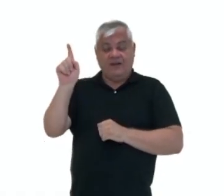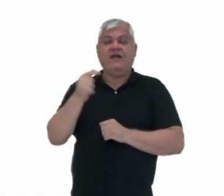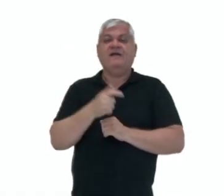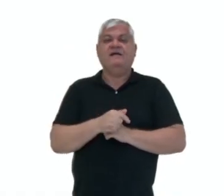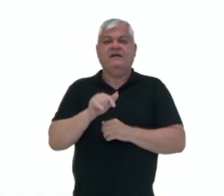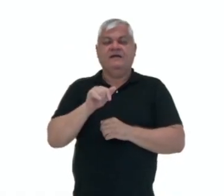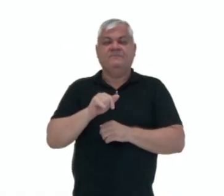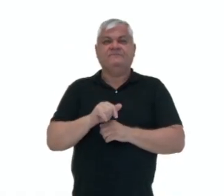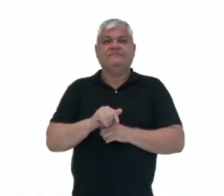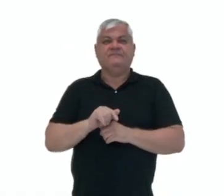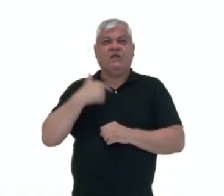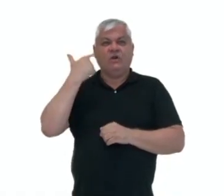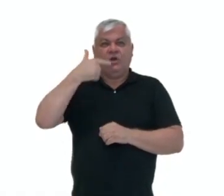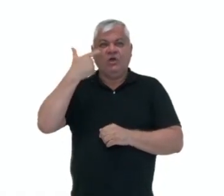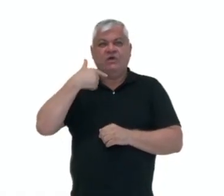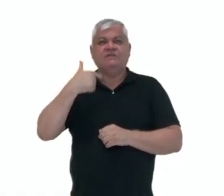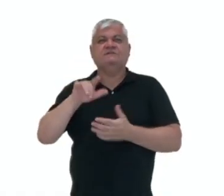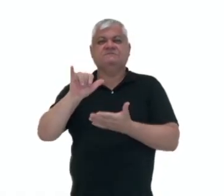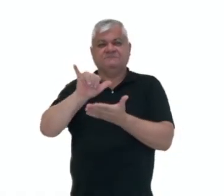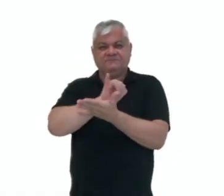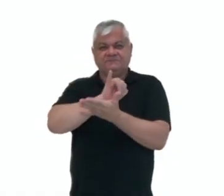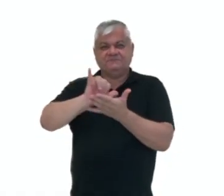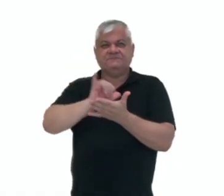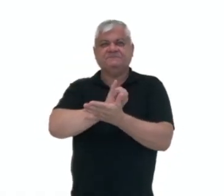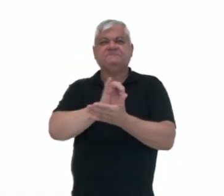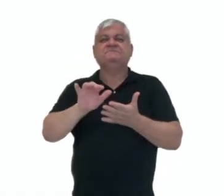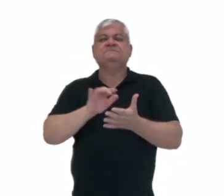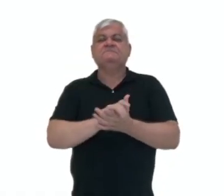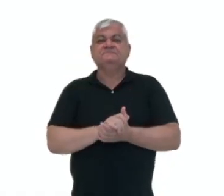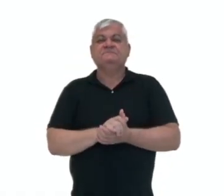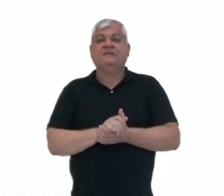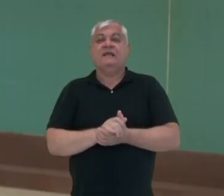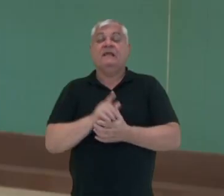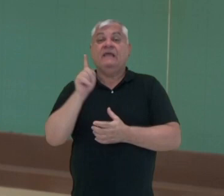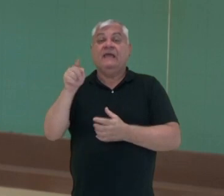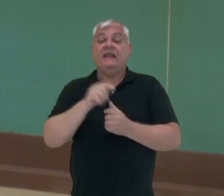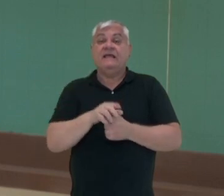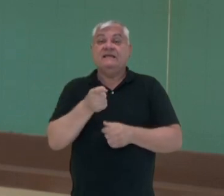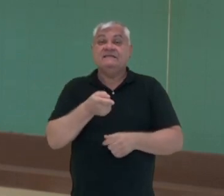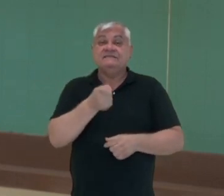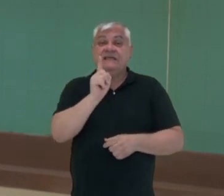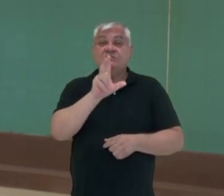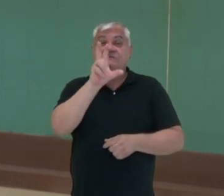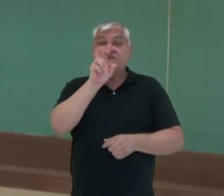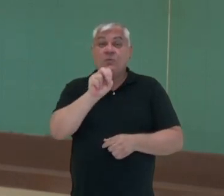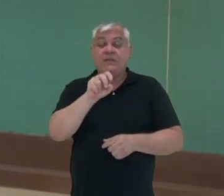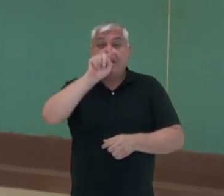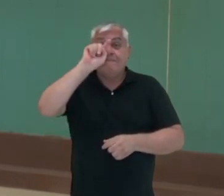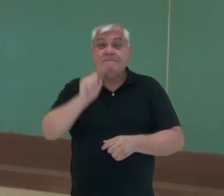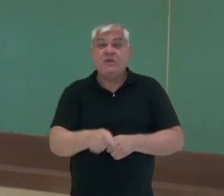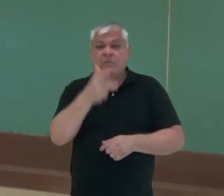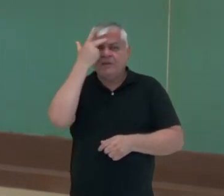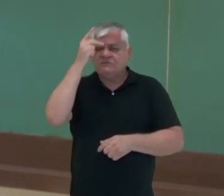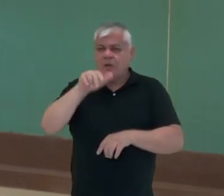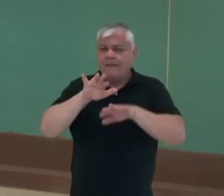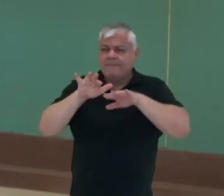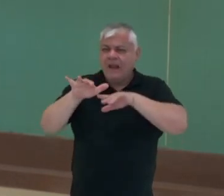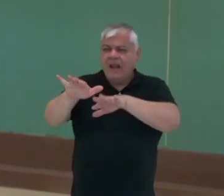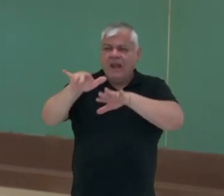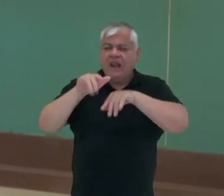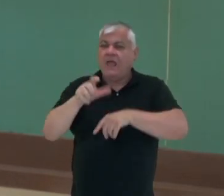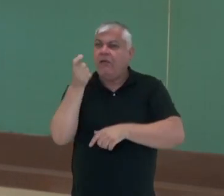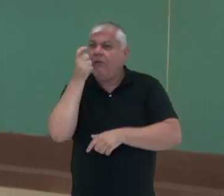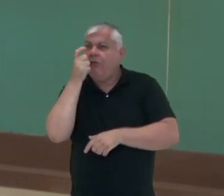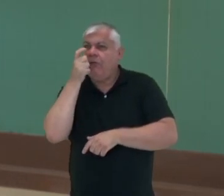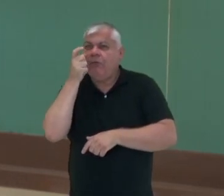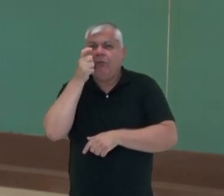Unidos, 3 meses, 850 mil visitantes. Gente, 850 mil visitantes foram lá e